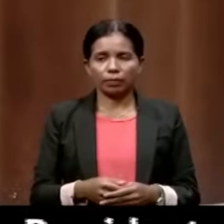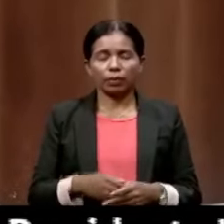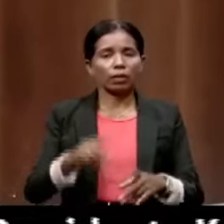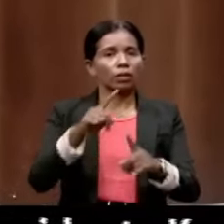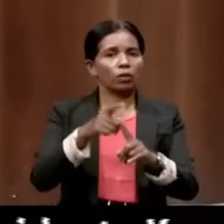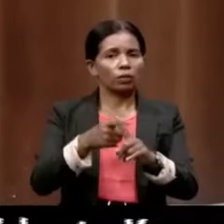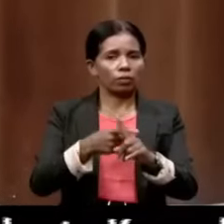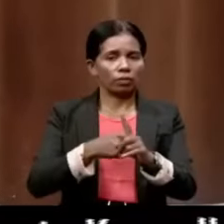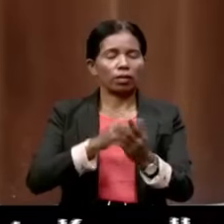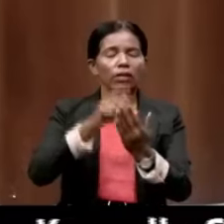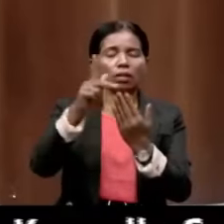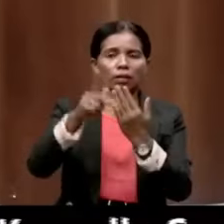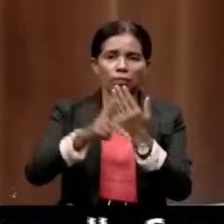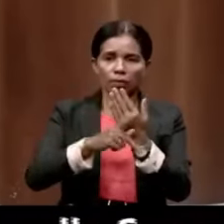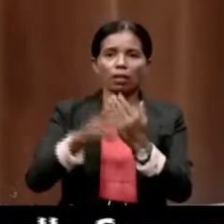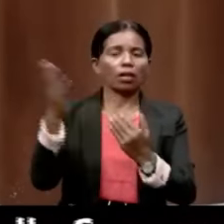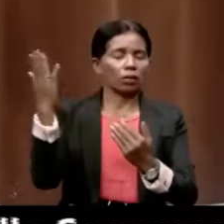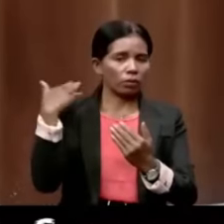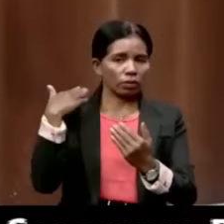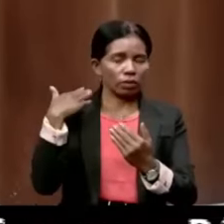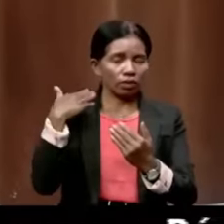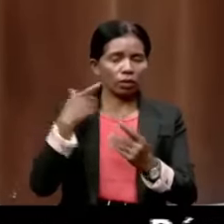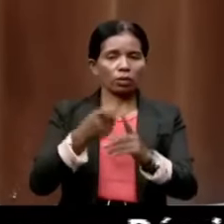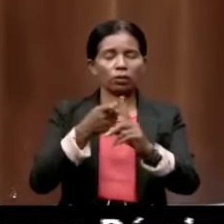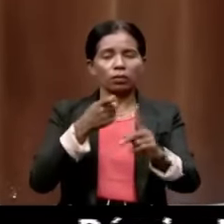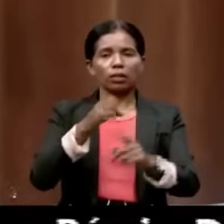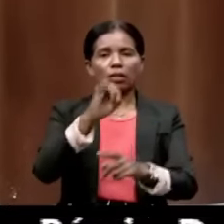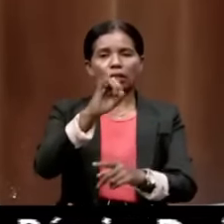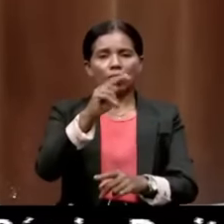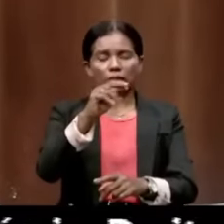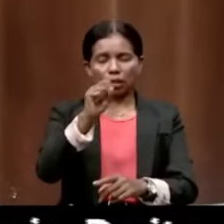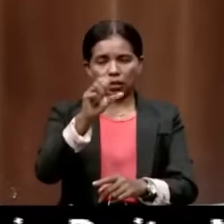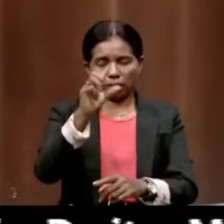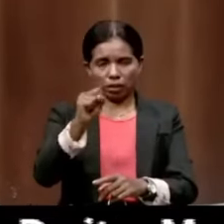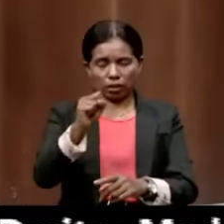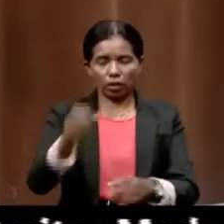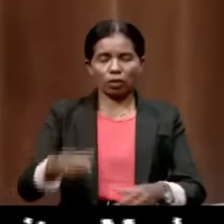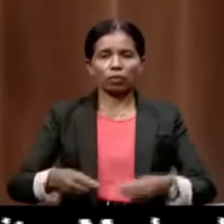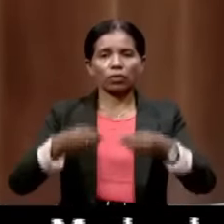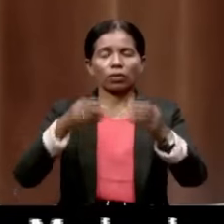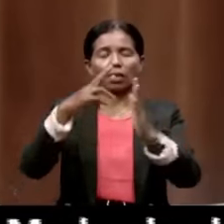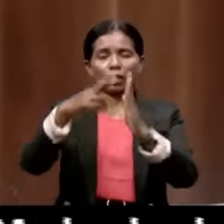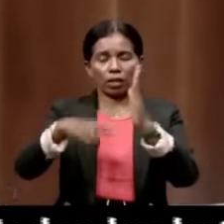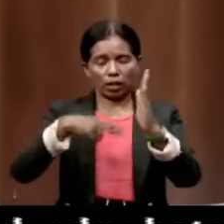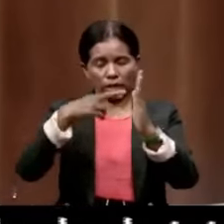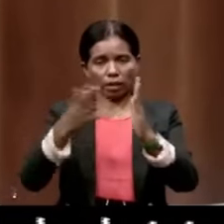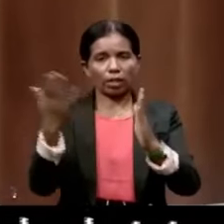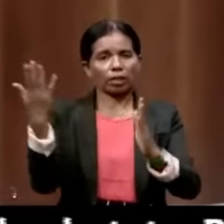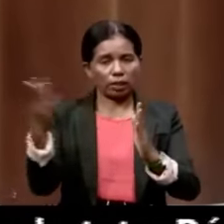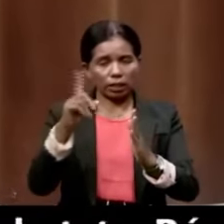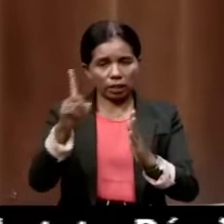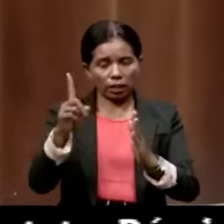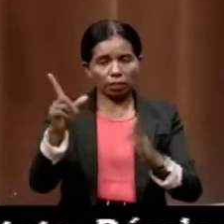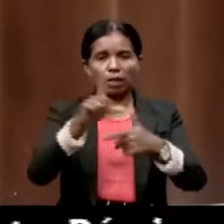fulan abril foi nada kliba Fosse parte da INSS, a saiu na circular ida, balina ministra